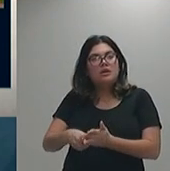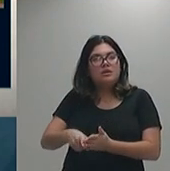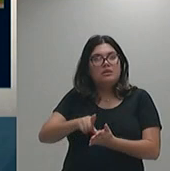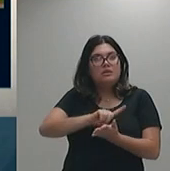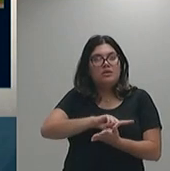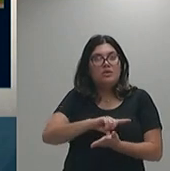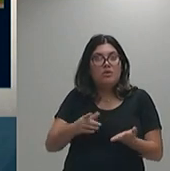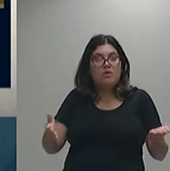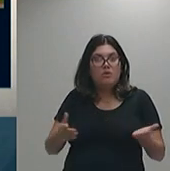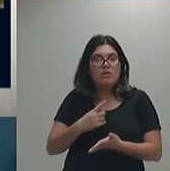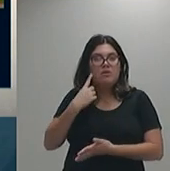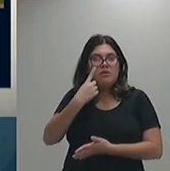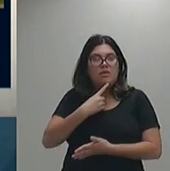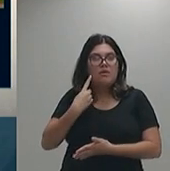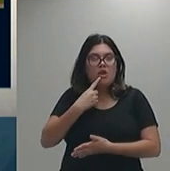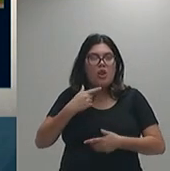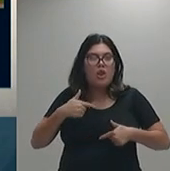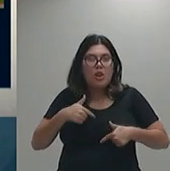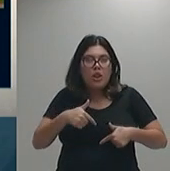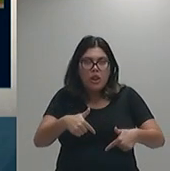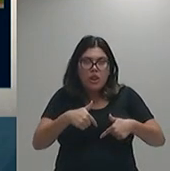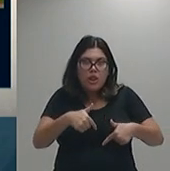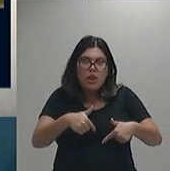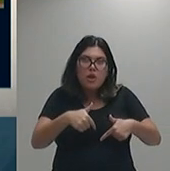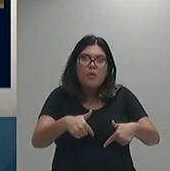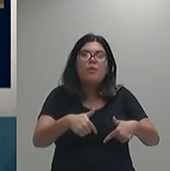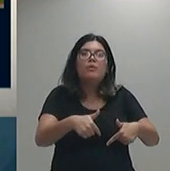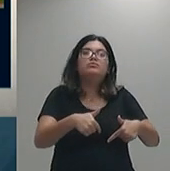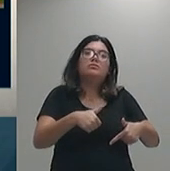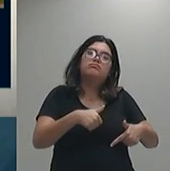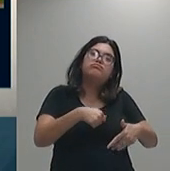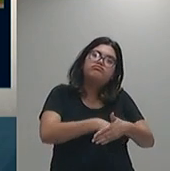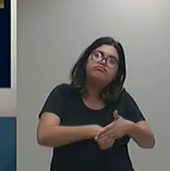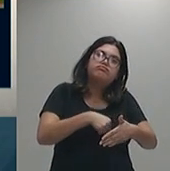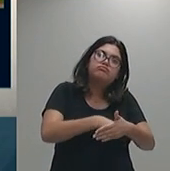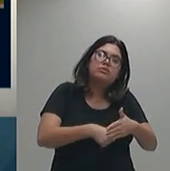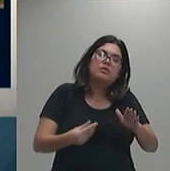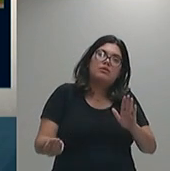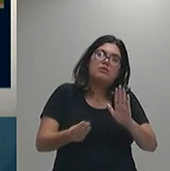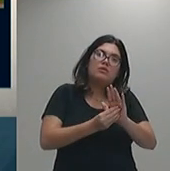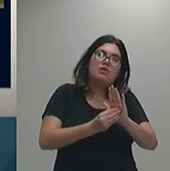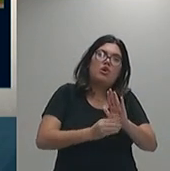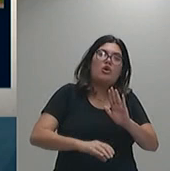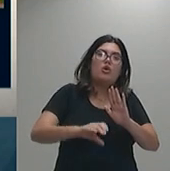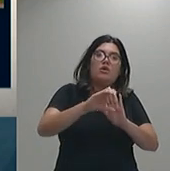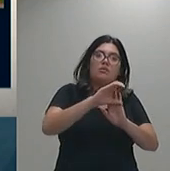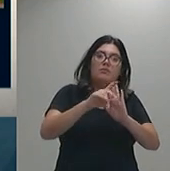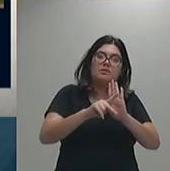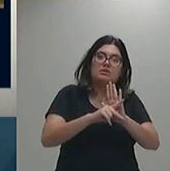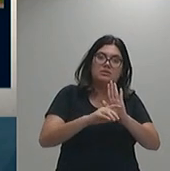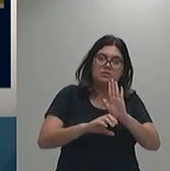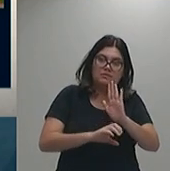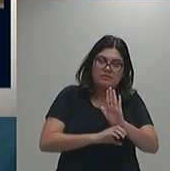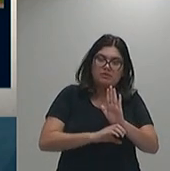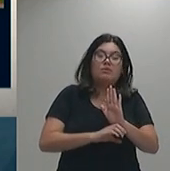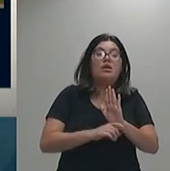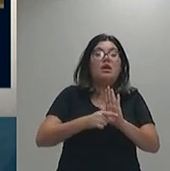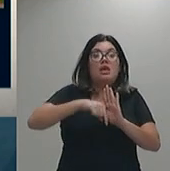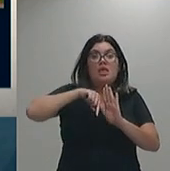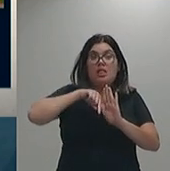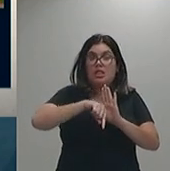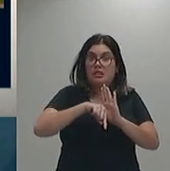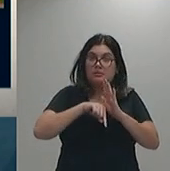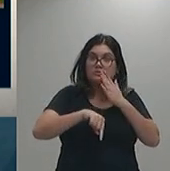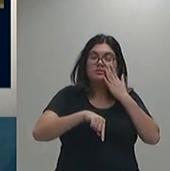advogados no entanto para que isso Lutaram e conseguiram colocar no código de processo civil e esse recurso